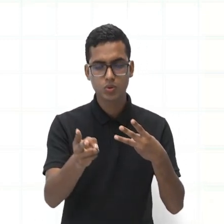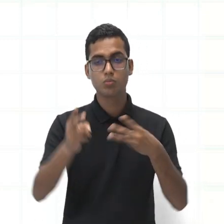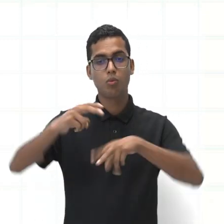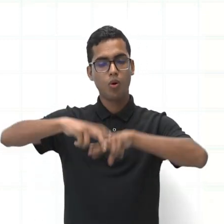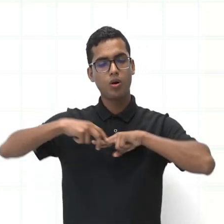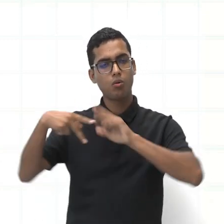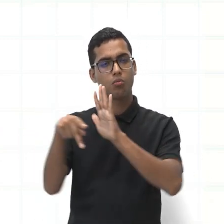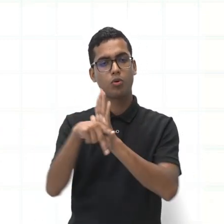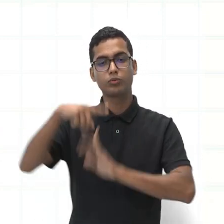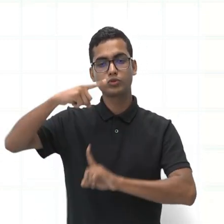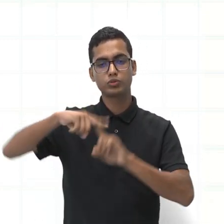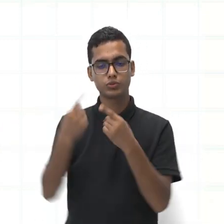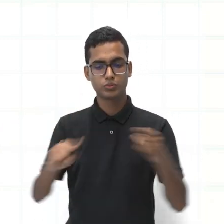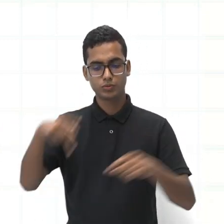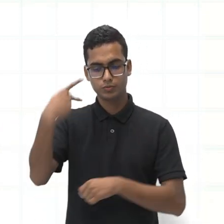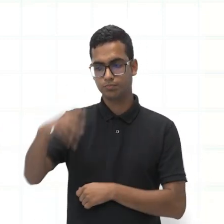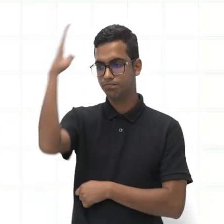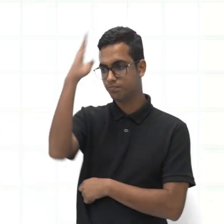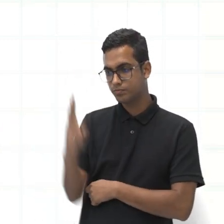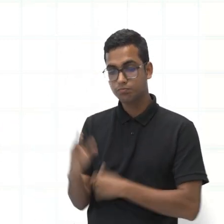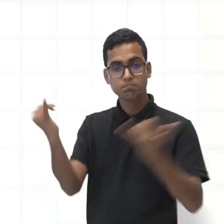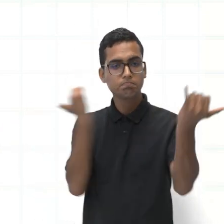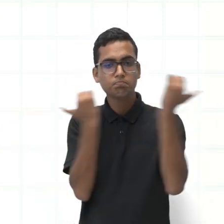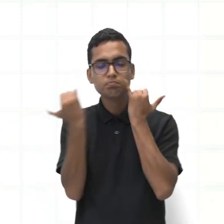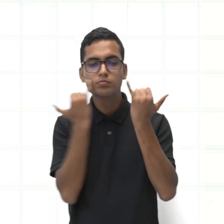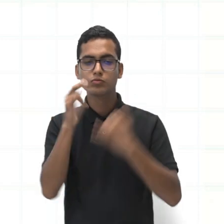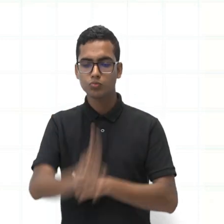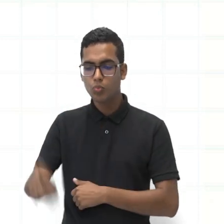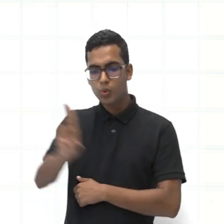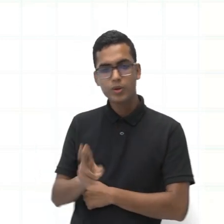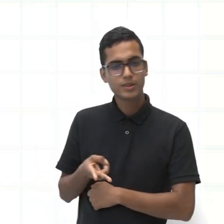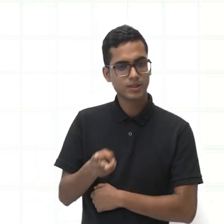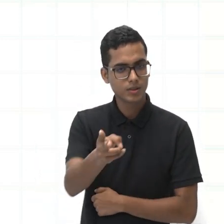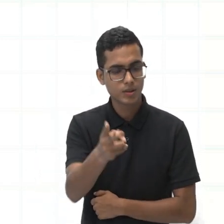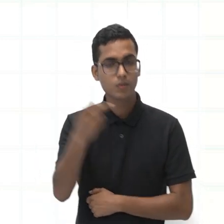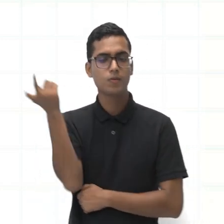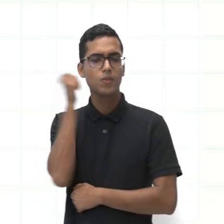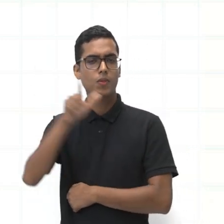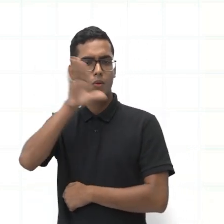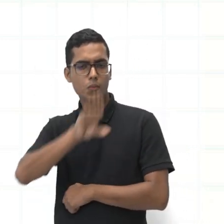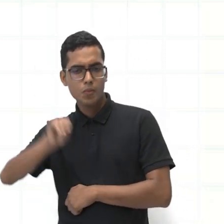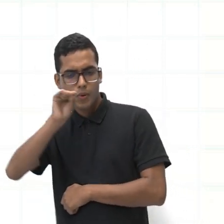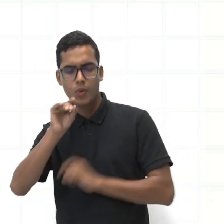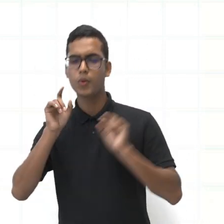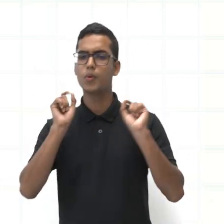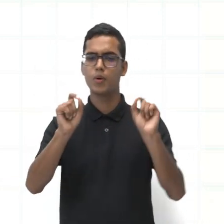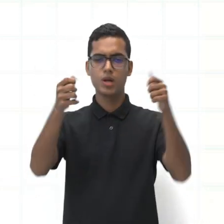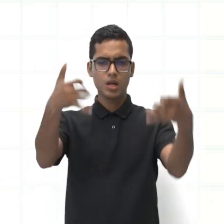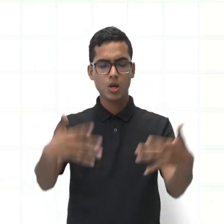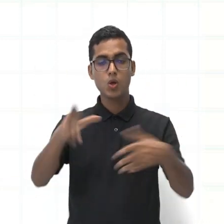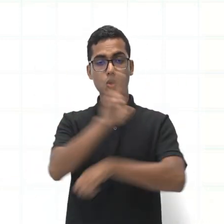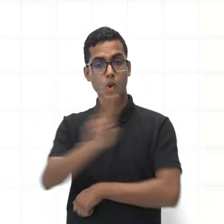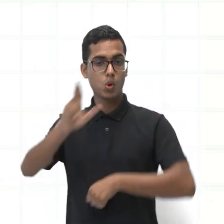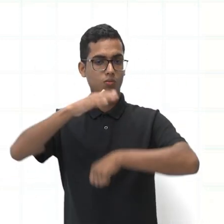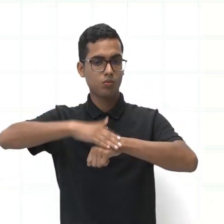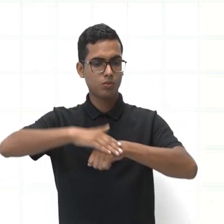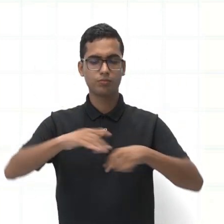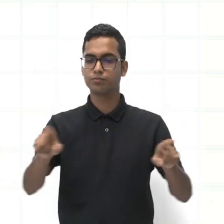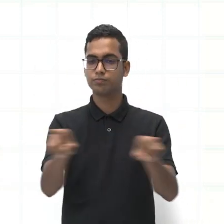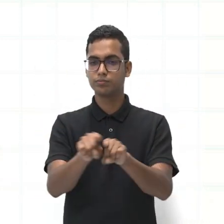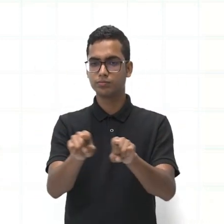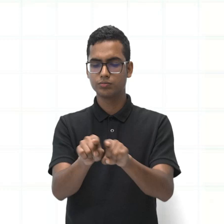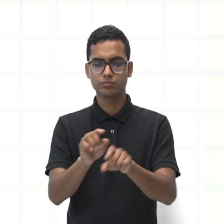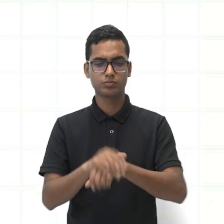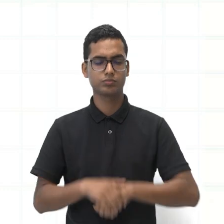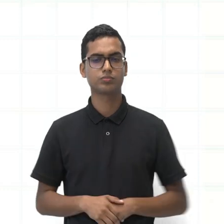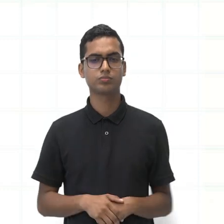é um estilo, um gênero musical aqui do Brasil. Isso também é uma informação que eu utilizo né, para falar de nomes próprios, por